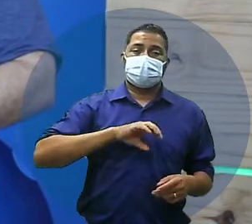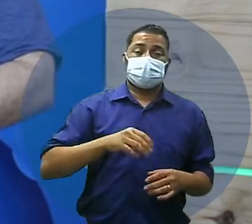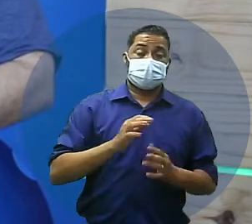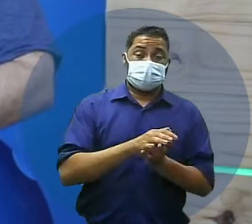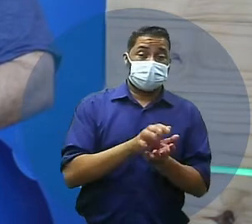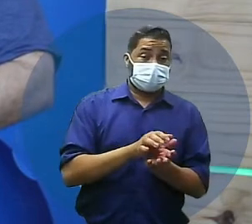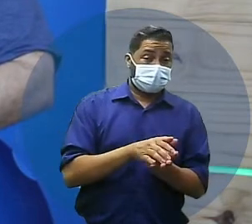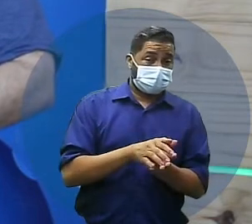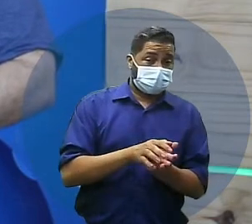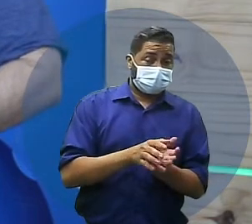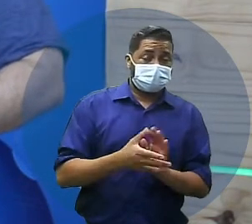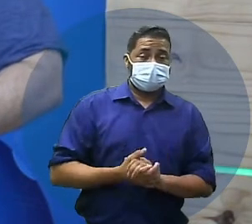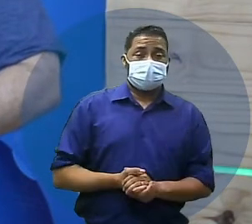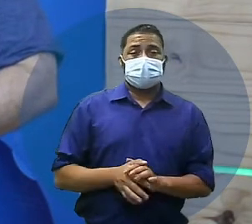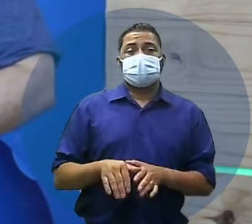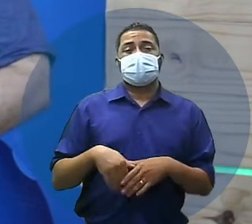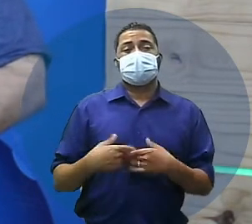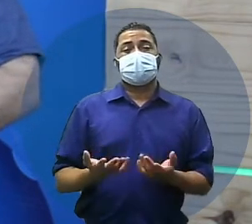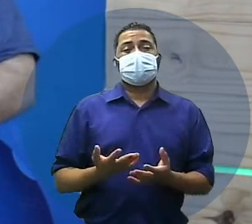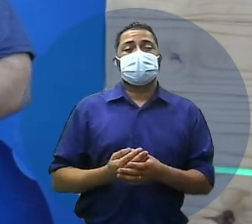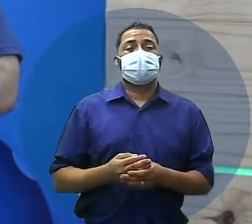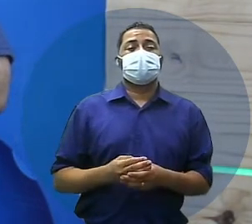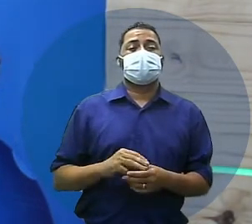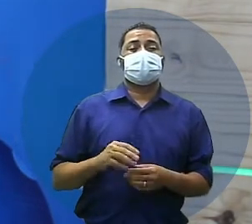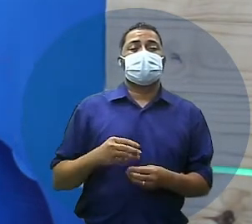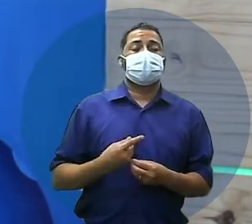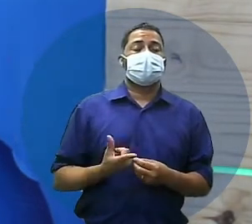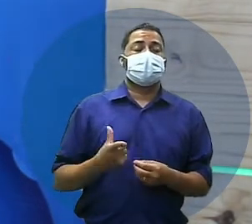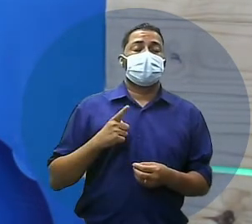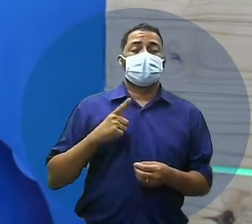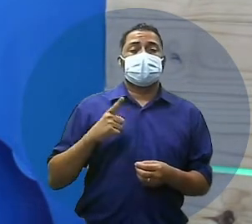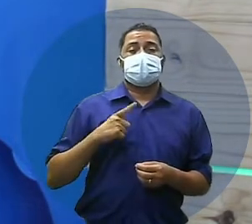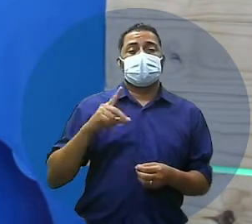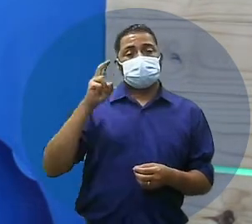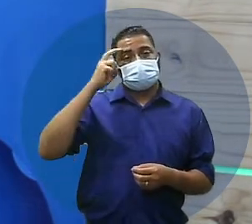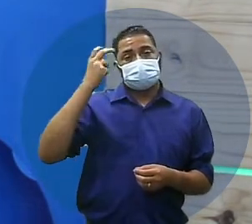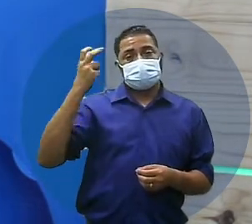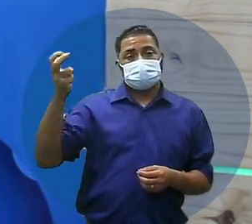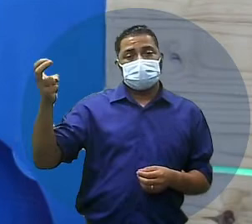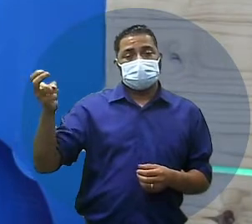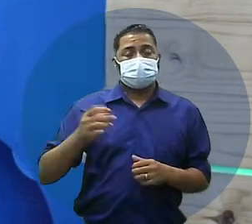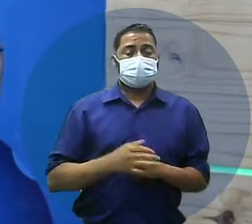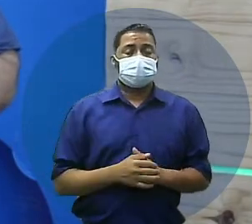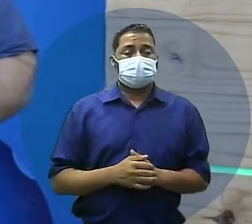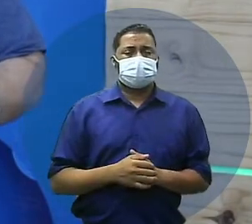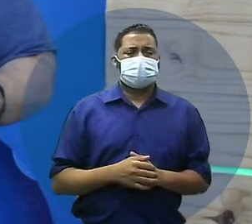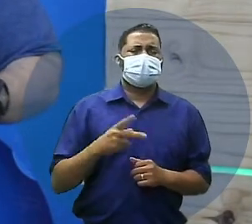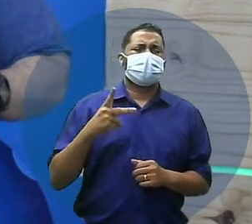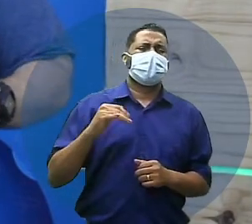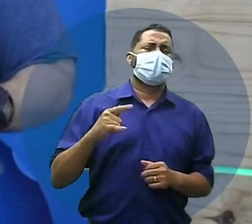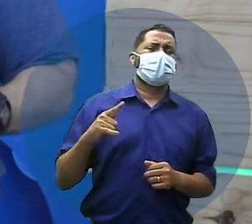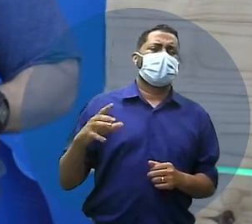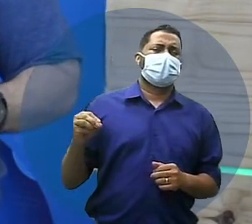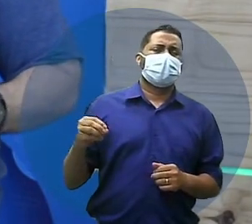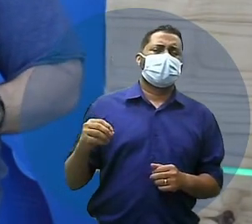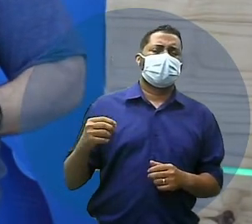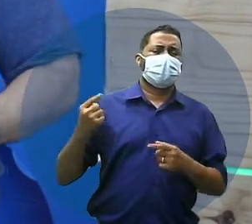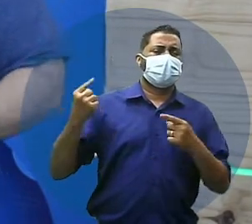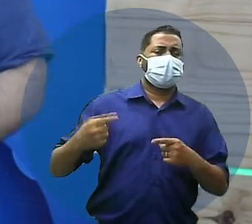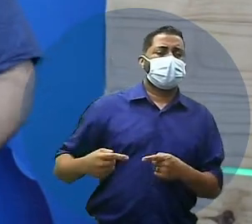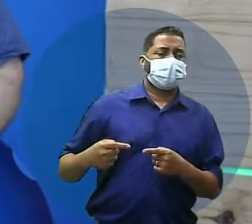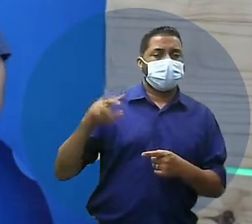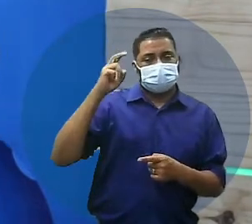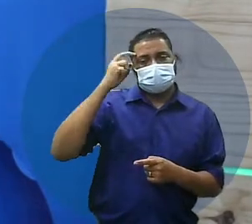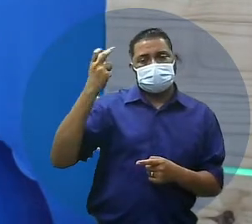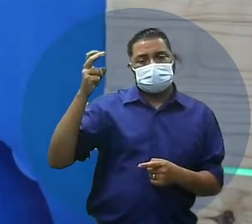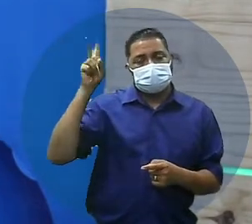olha aí que bacana, e um pouco de contracultura. Pimpão, contracultura,